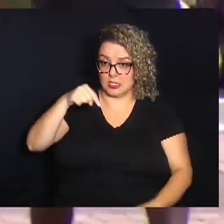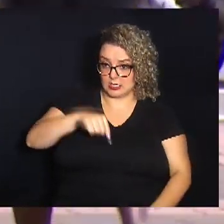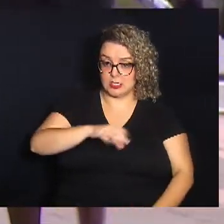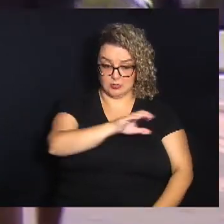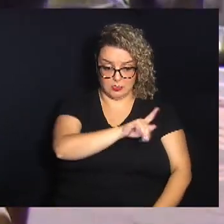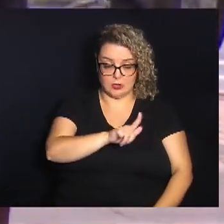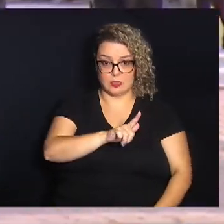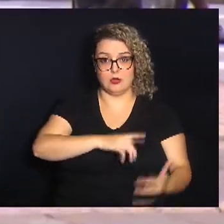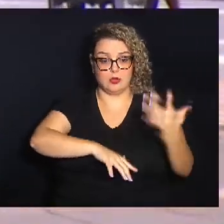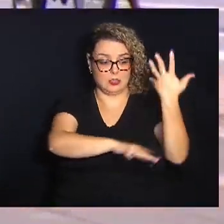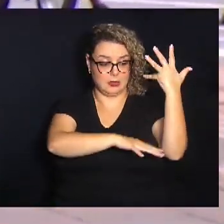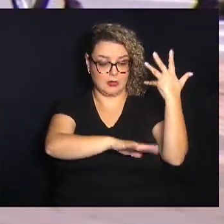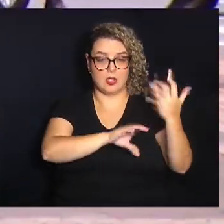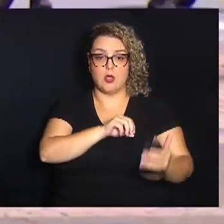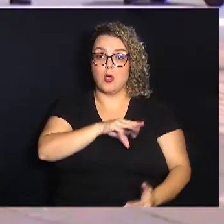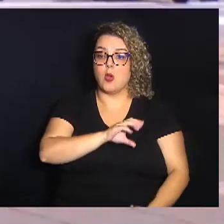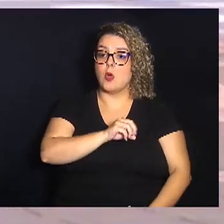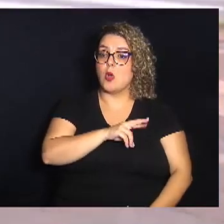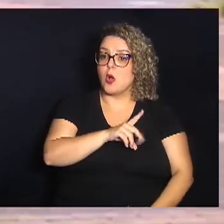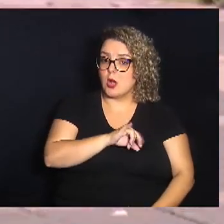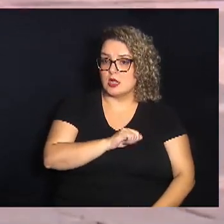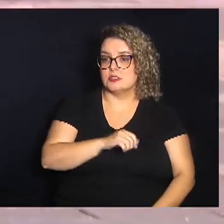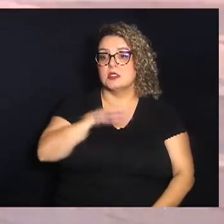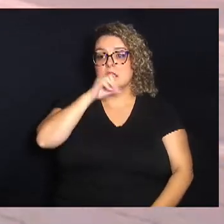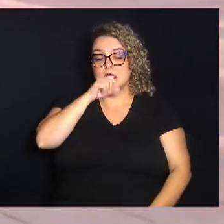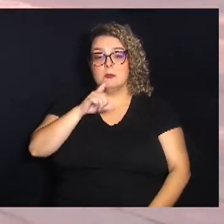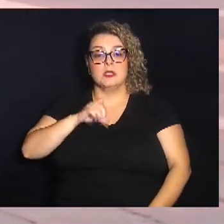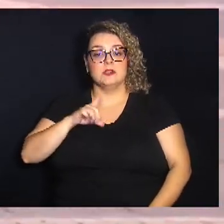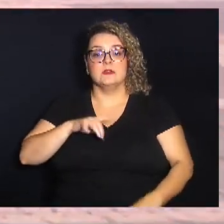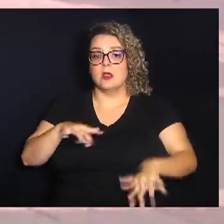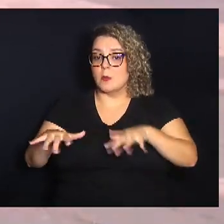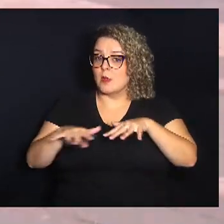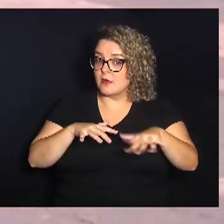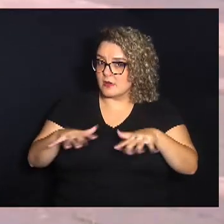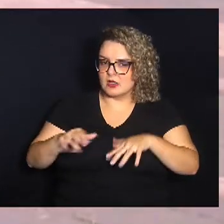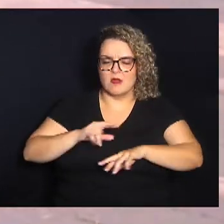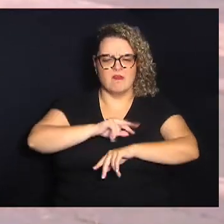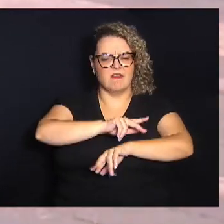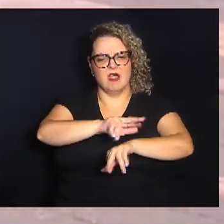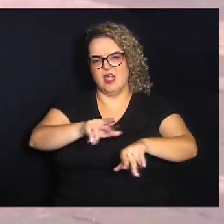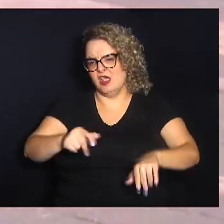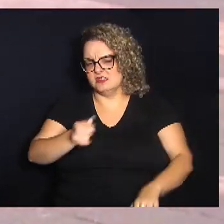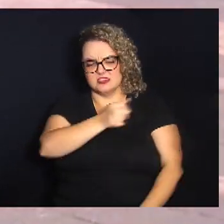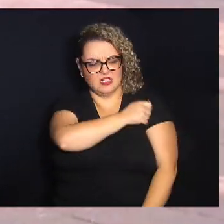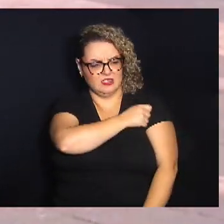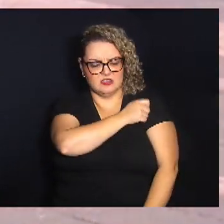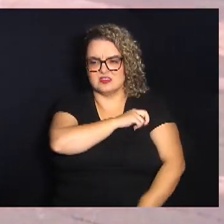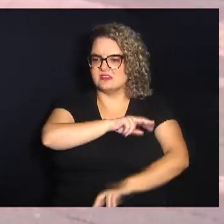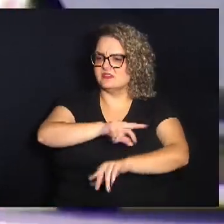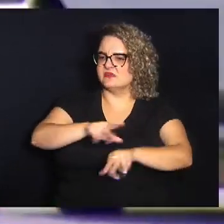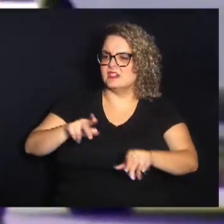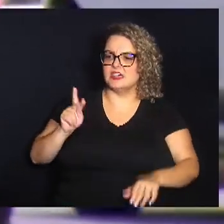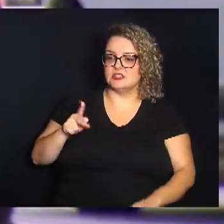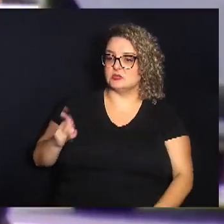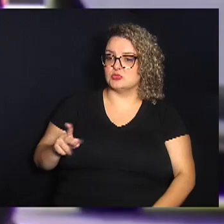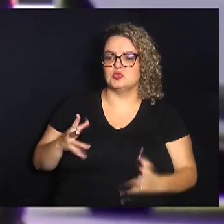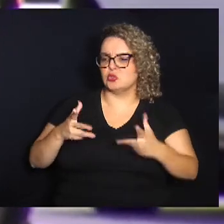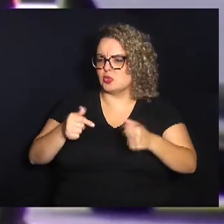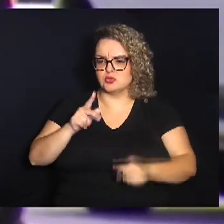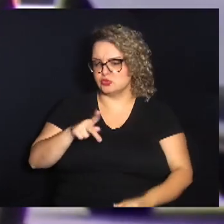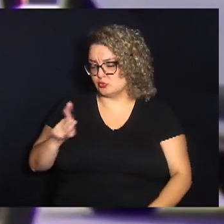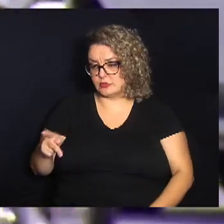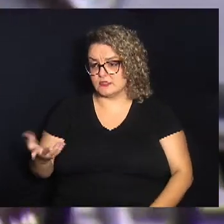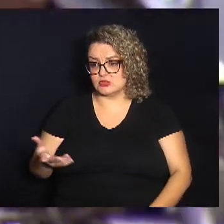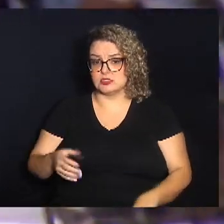Praça Concórdia, sábado nós tivemos um movimento com muitos alunos, muitos professores. Aliás, todos os professores